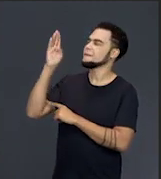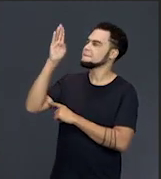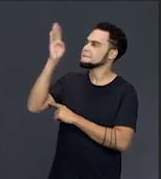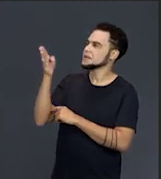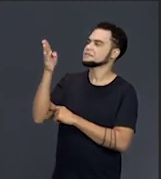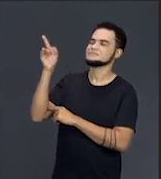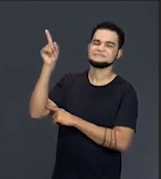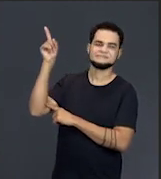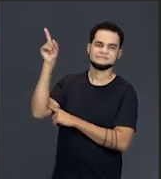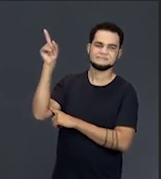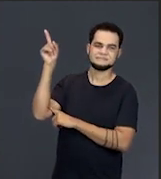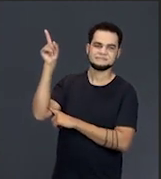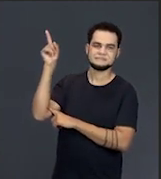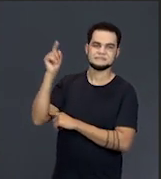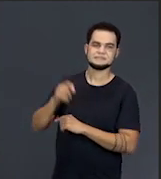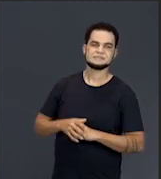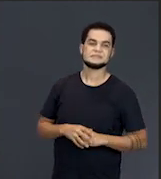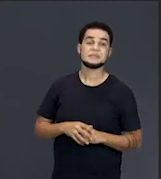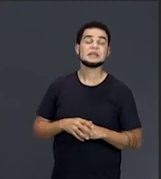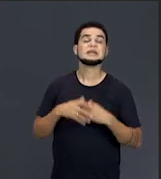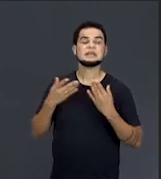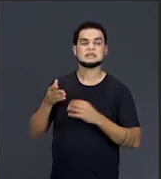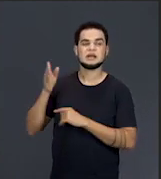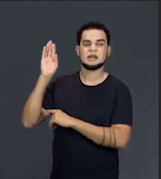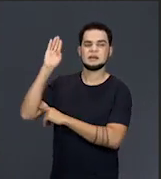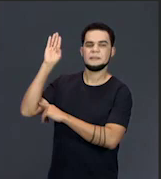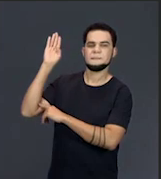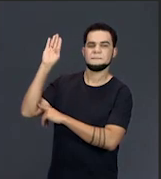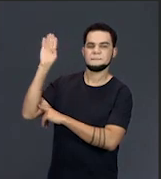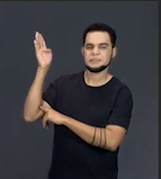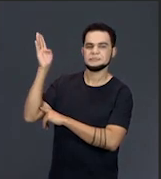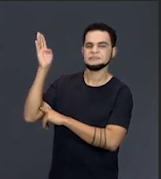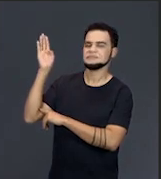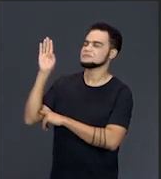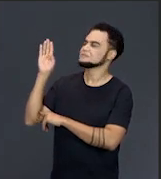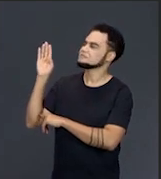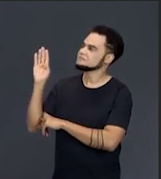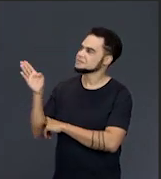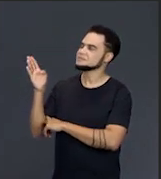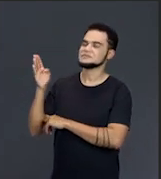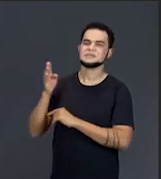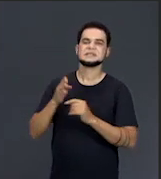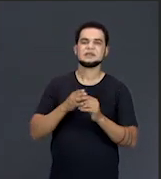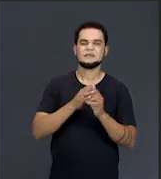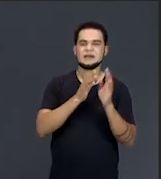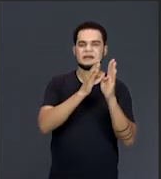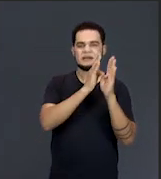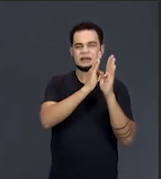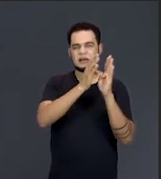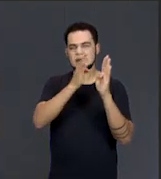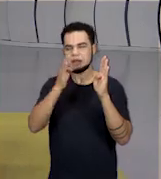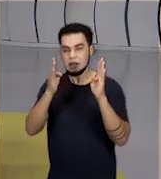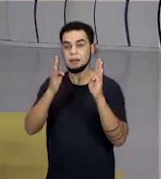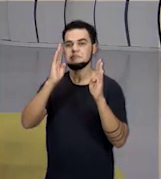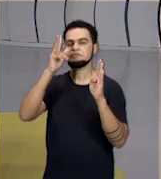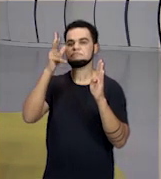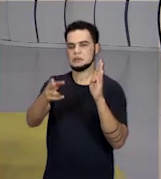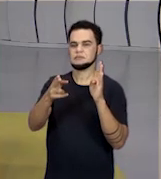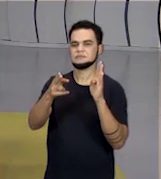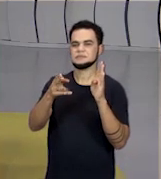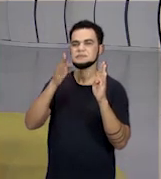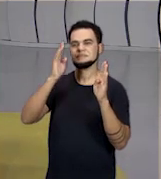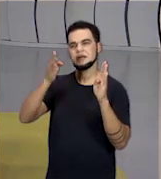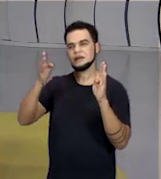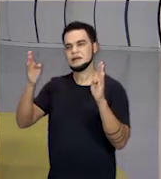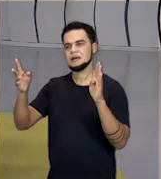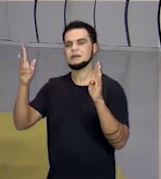Feito isso, então, eu sei que ela vai cortar aqui, ó. Essa sequência aqui, então, faz com que eu vou ter uma